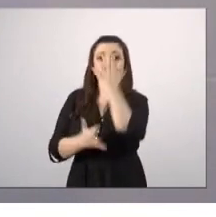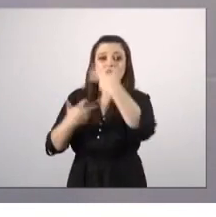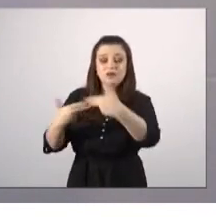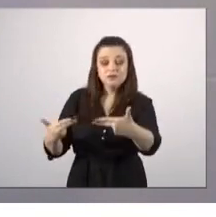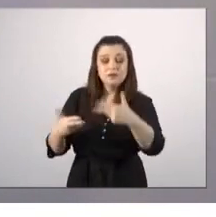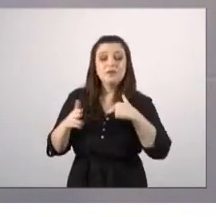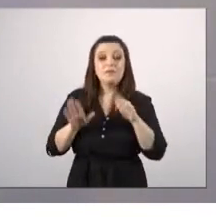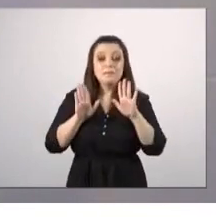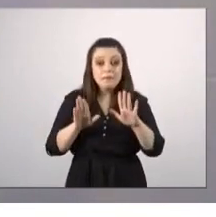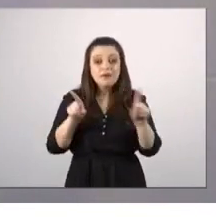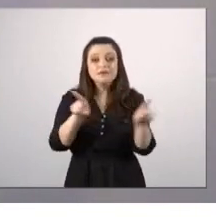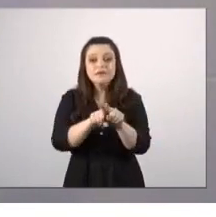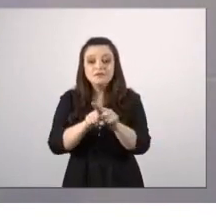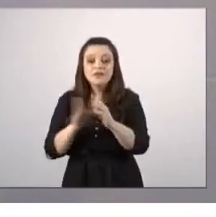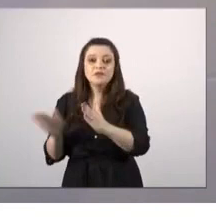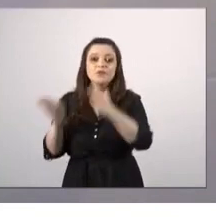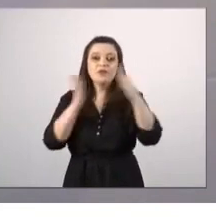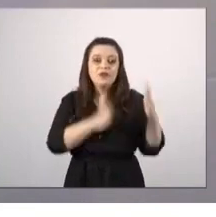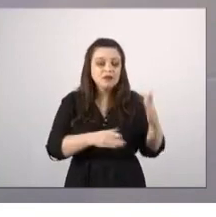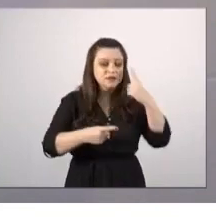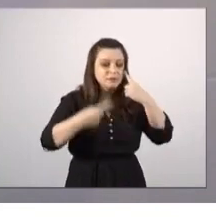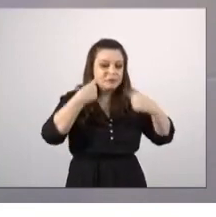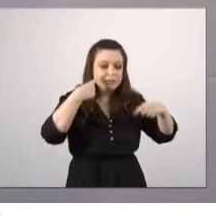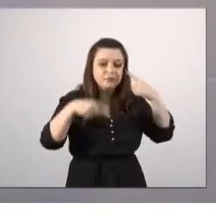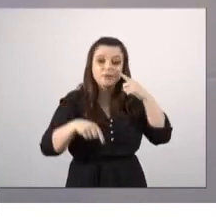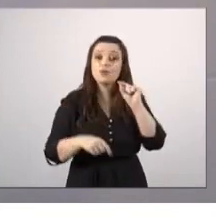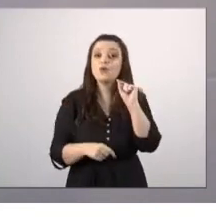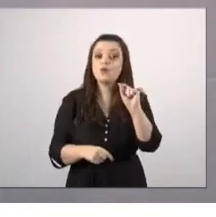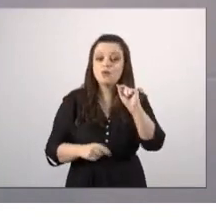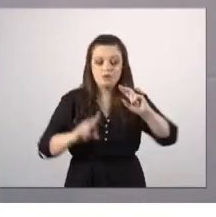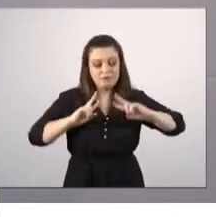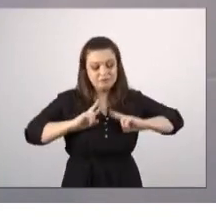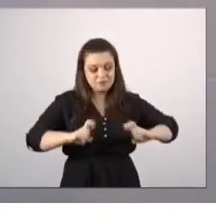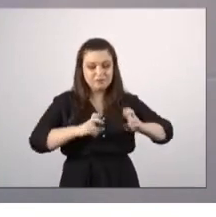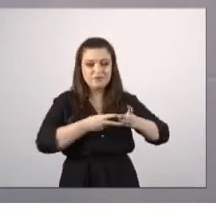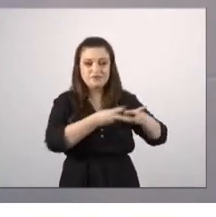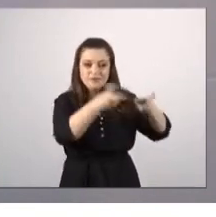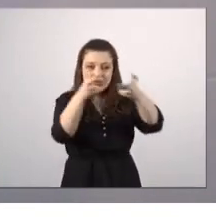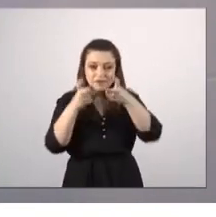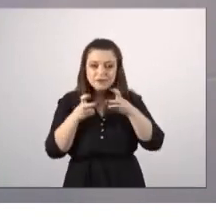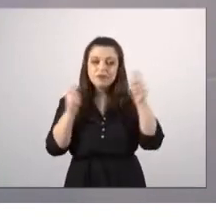permitiu descobrir o quanto todos nós somos